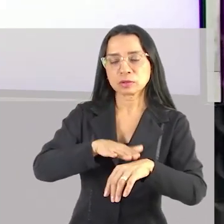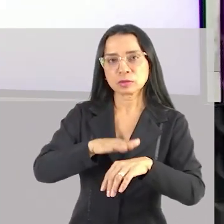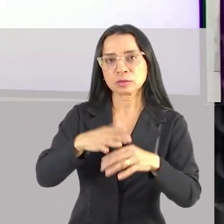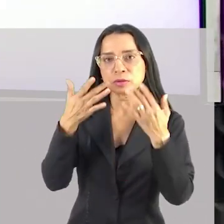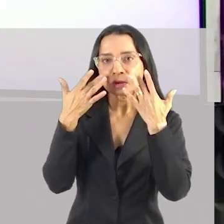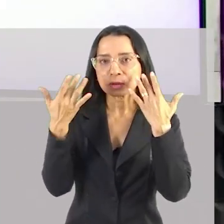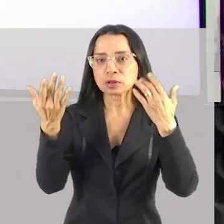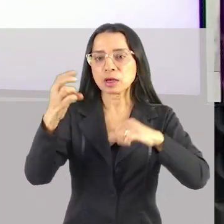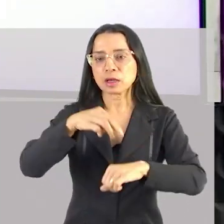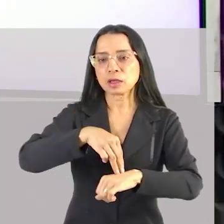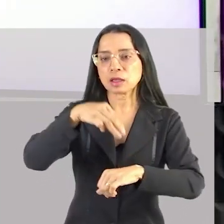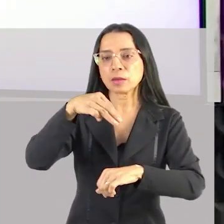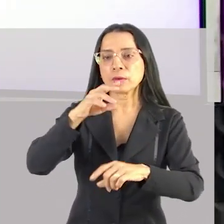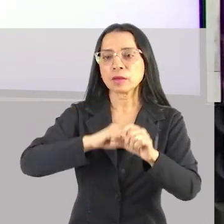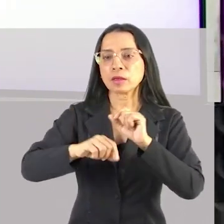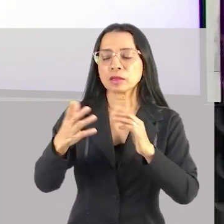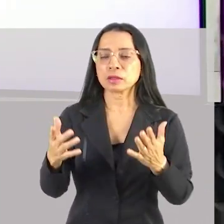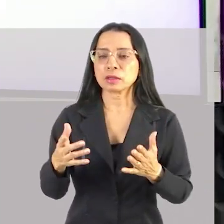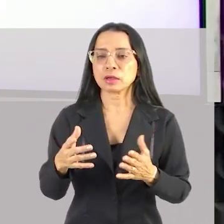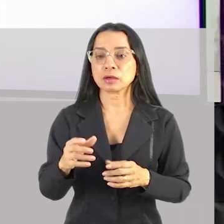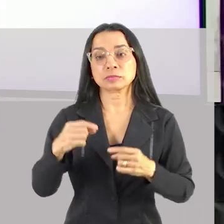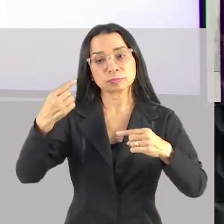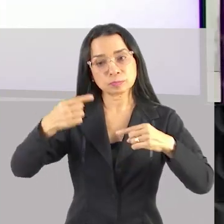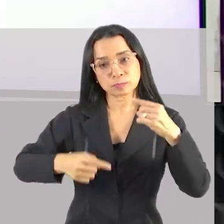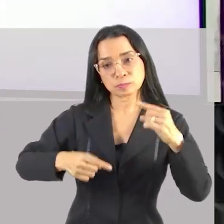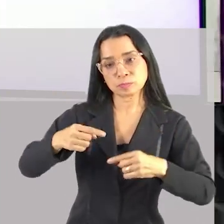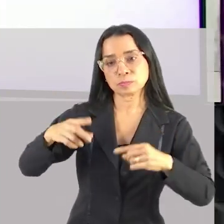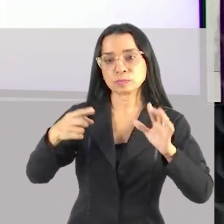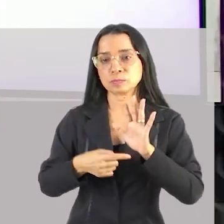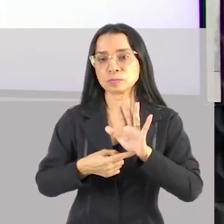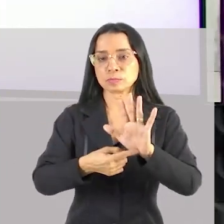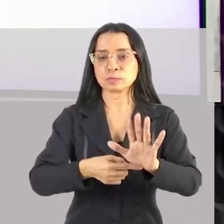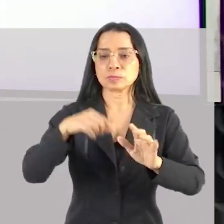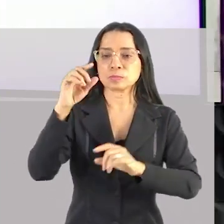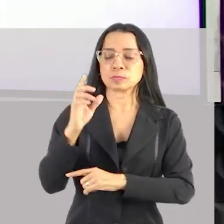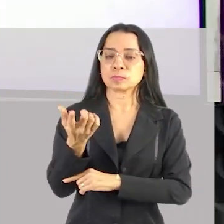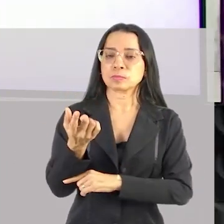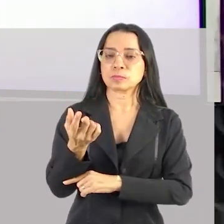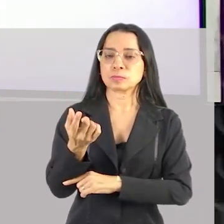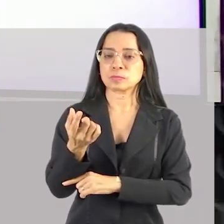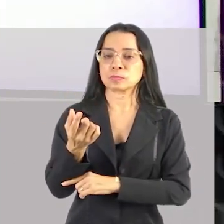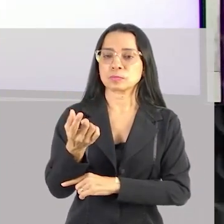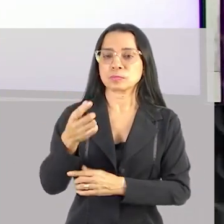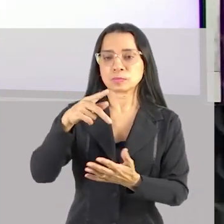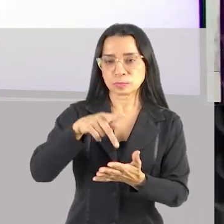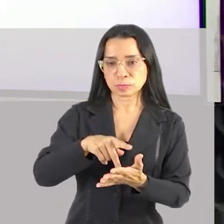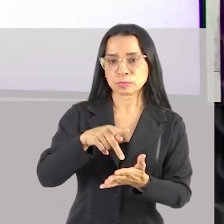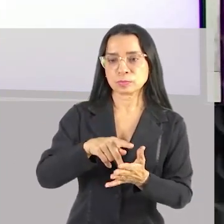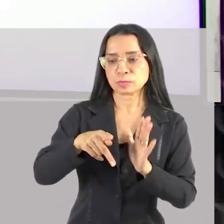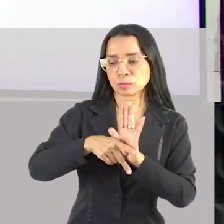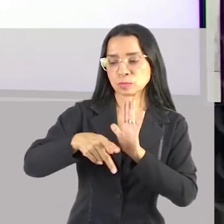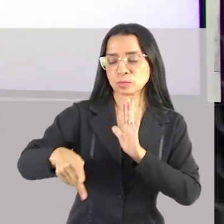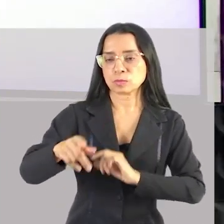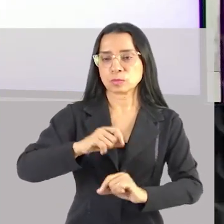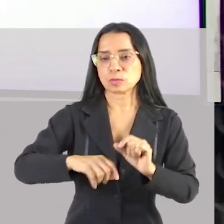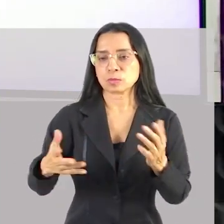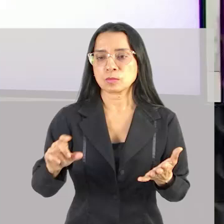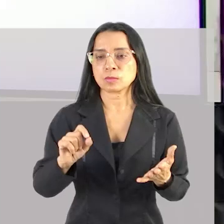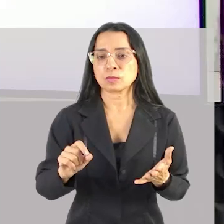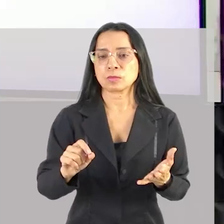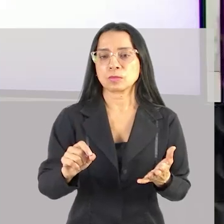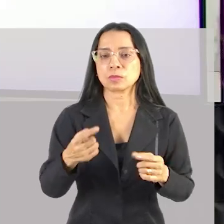verdadeiramente se pode chamar a arte mestra. Ora, a política mostra ser dessa natureza, pois é ela